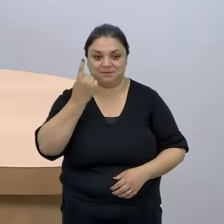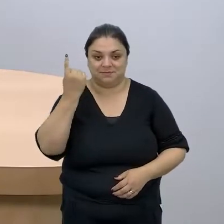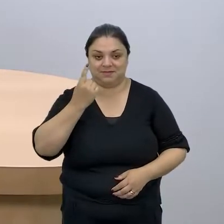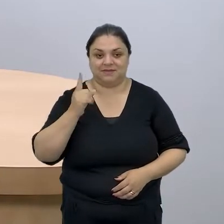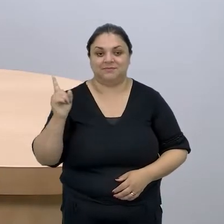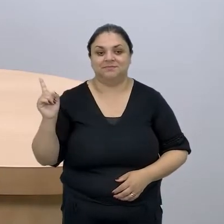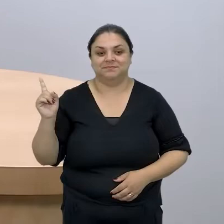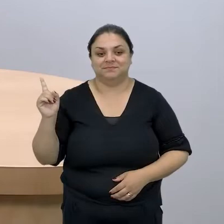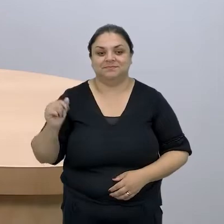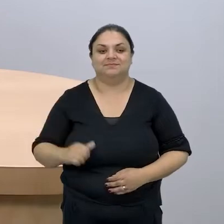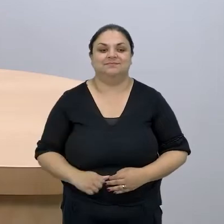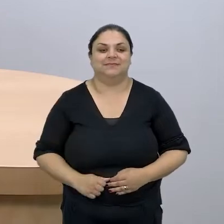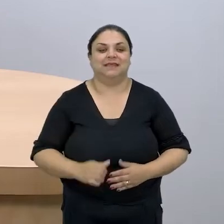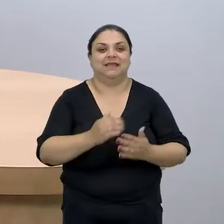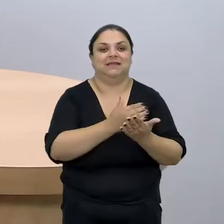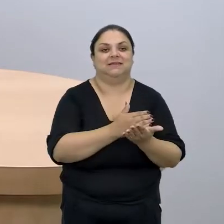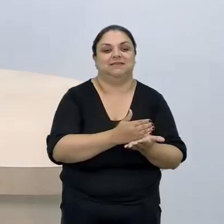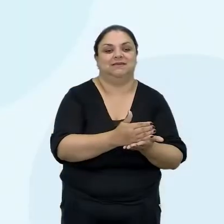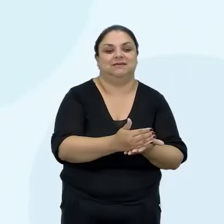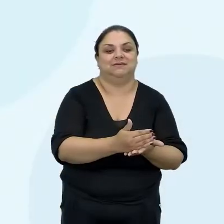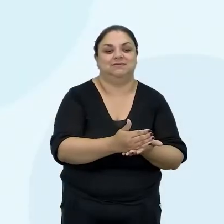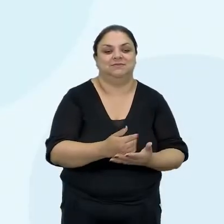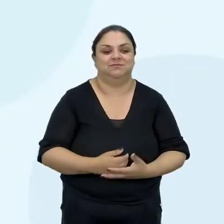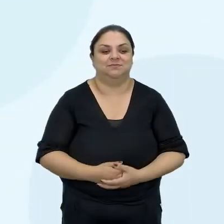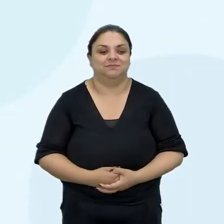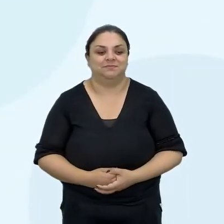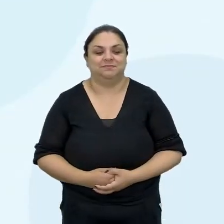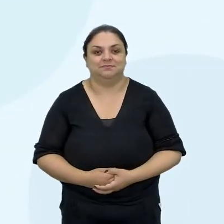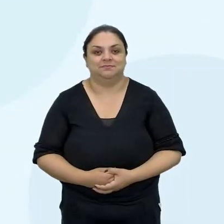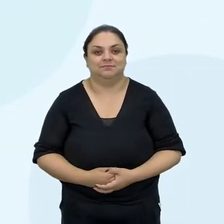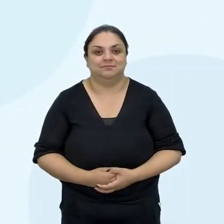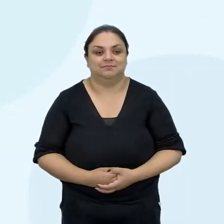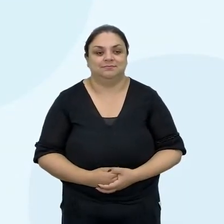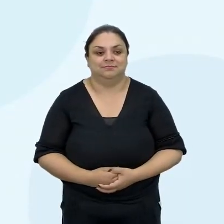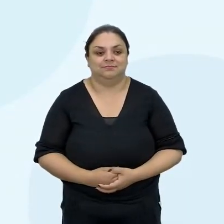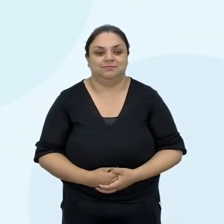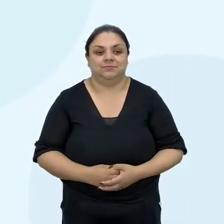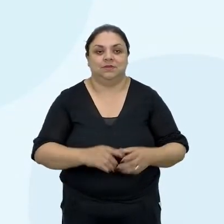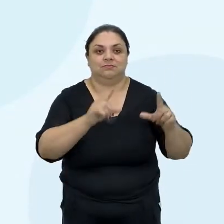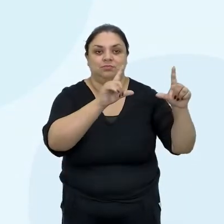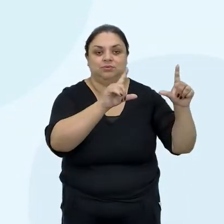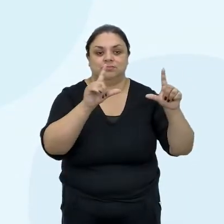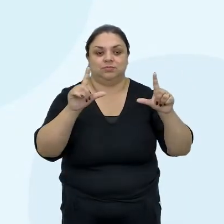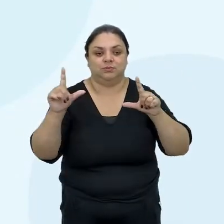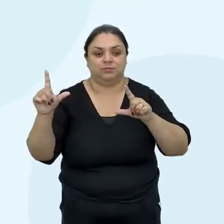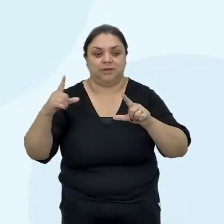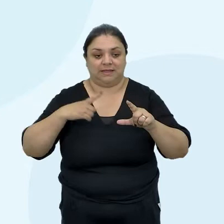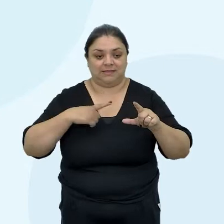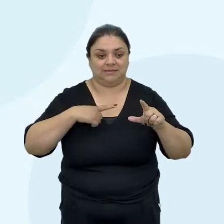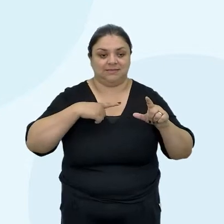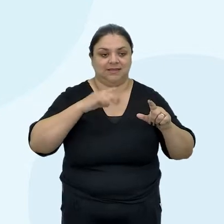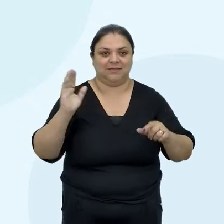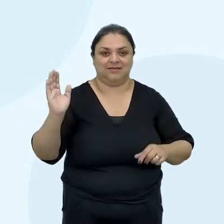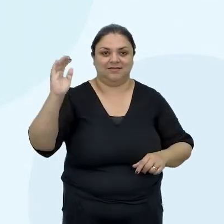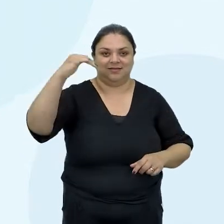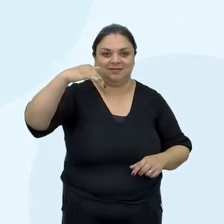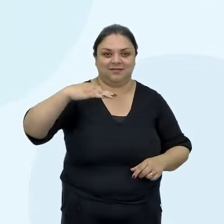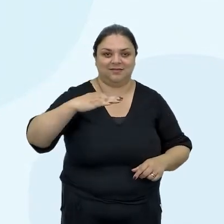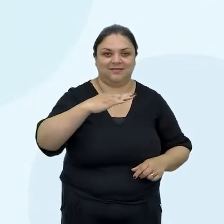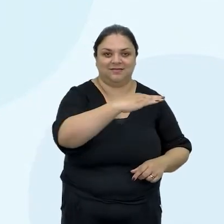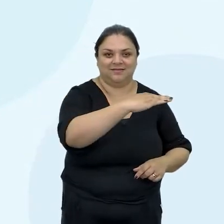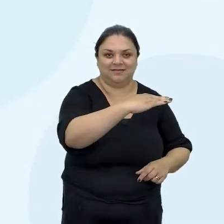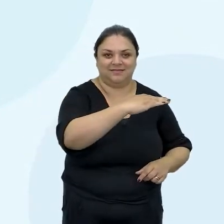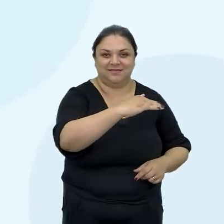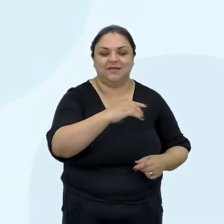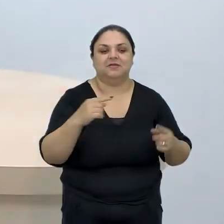aqui é o início. Você falou de início? É assim a gente que começa. eu falei pra eles que todos os bloquinhos de comando que tem essa curvinha aqui, ó, é o início. Tá? Então